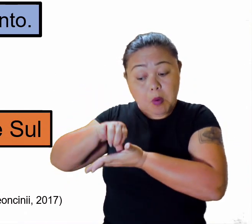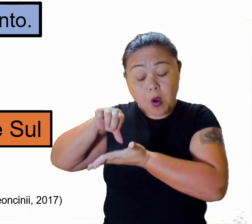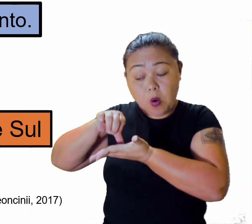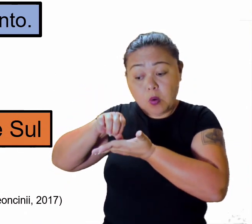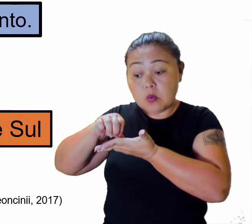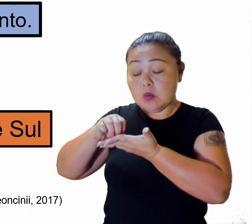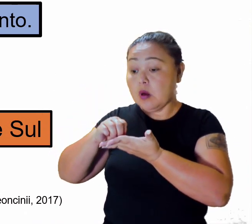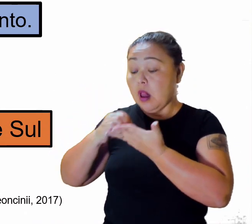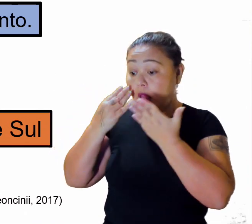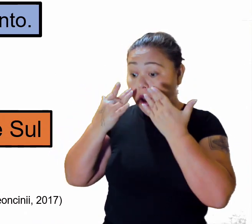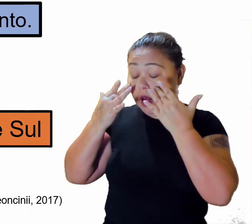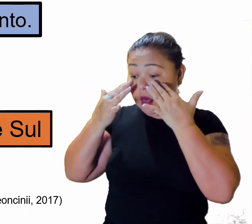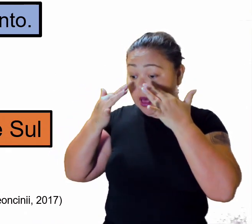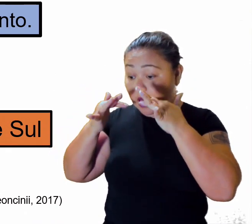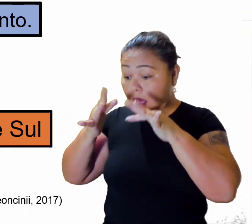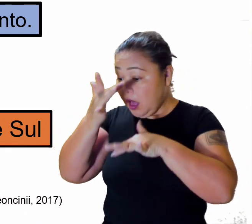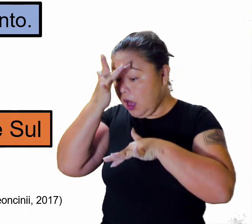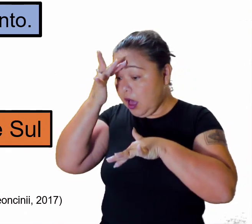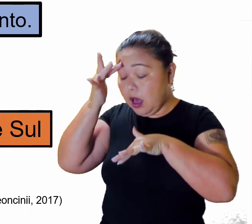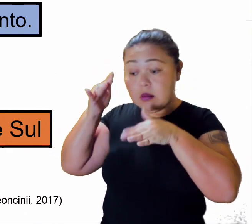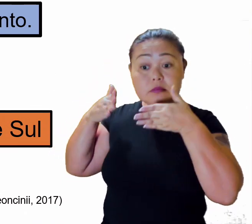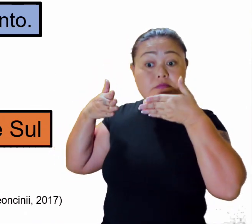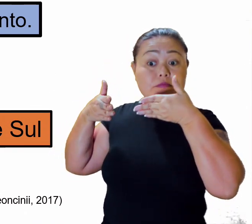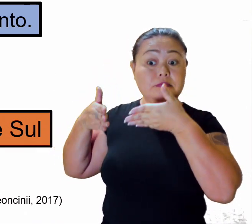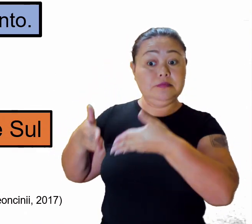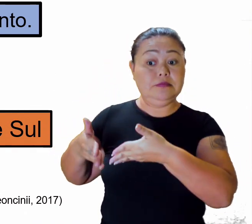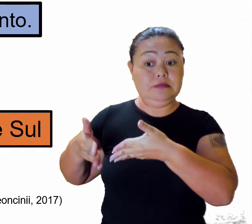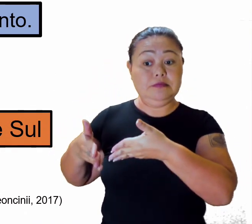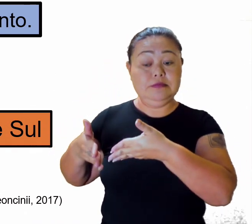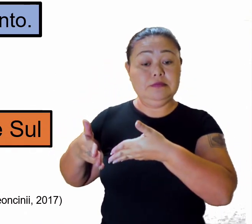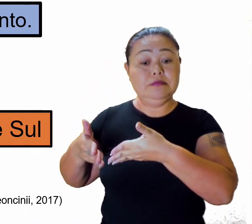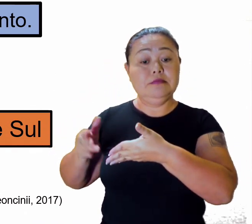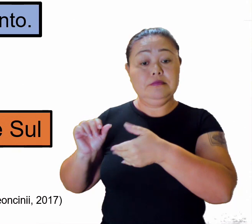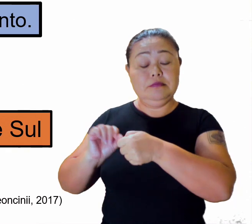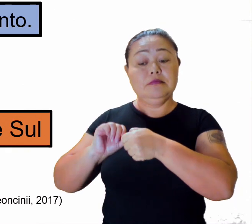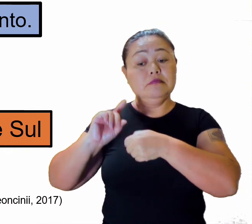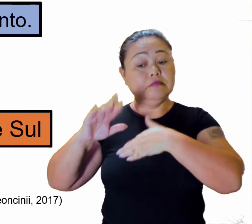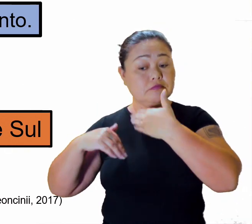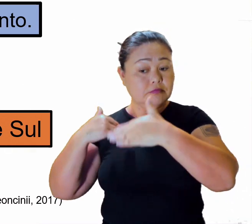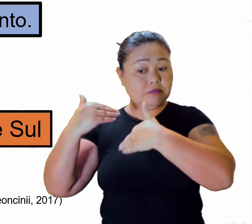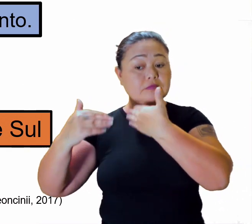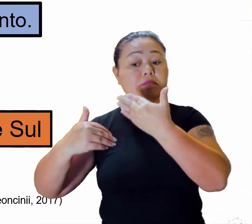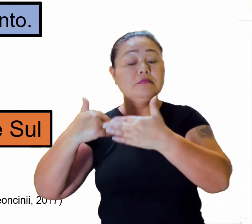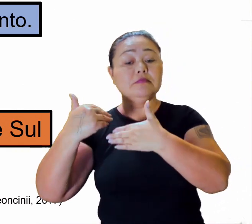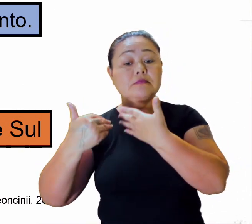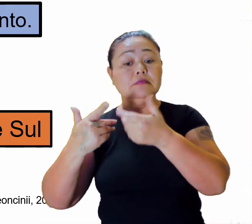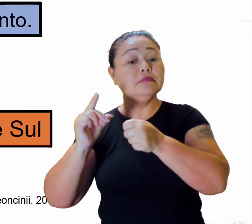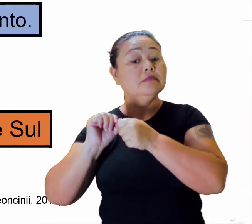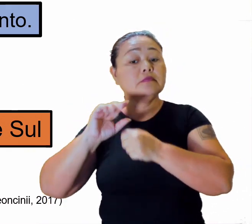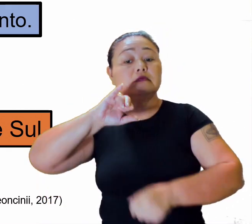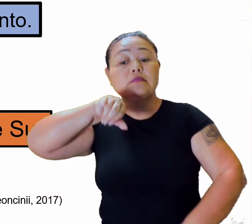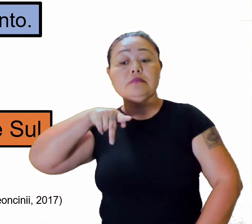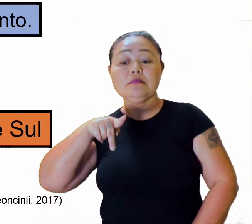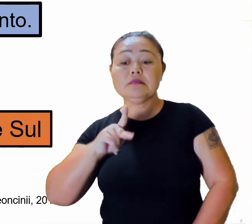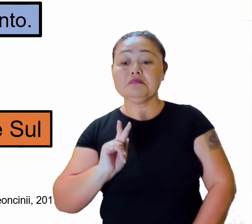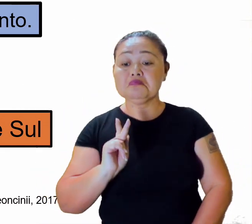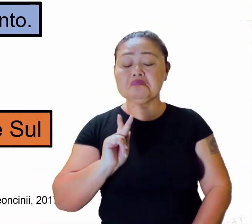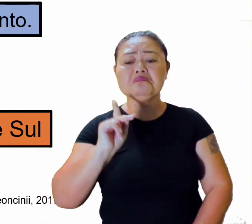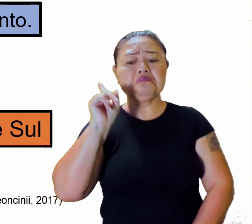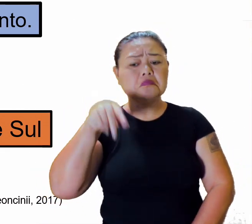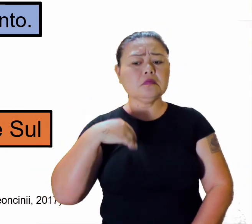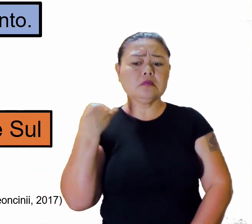de pessoas, Rogério. Porque a industrialização, ela trouxe esse desenvolvimento. JK ele foi